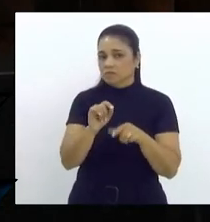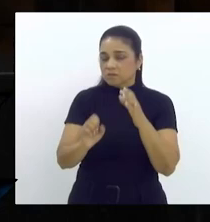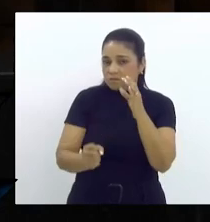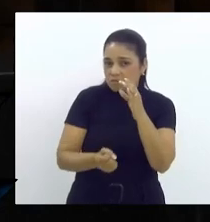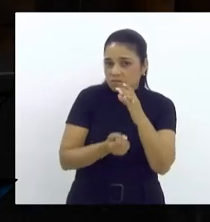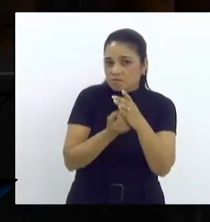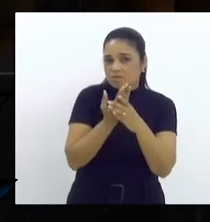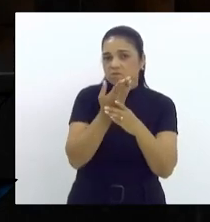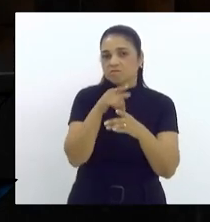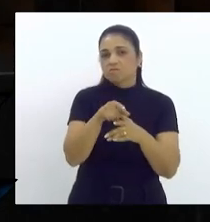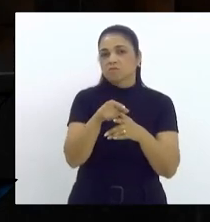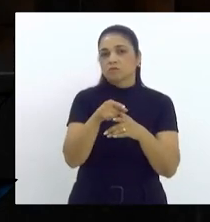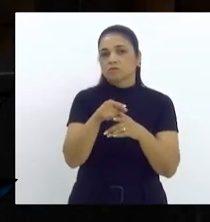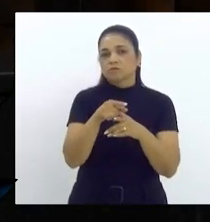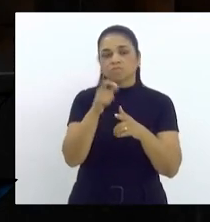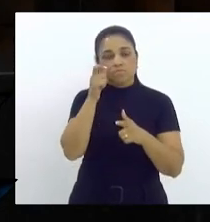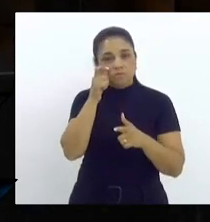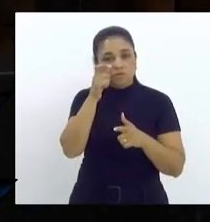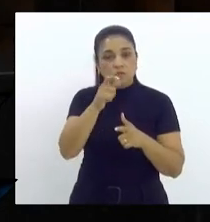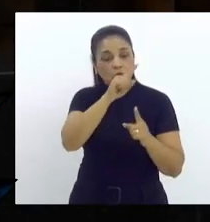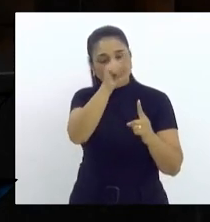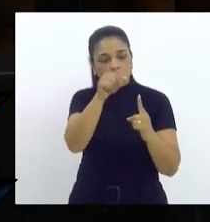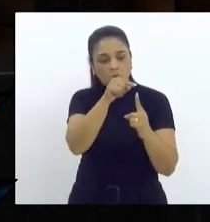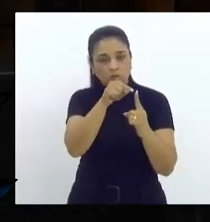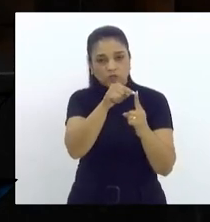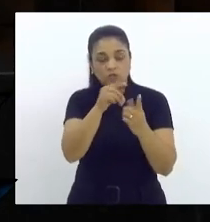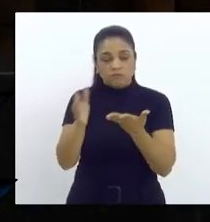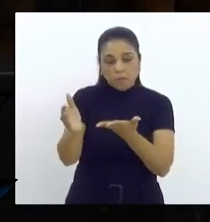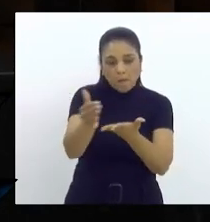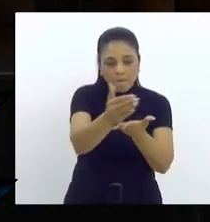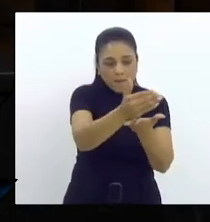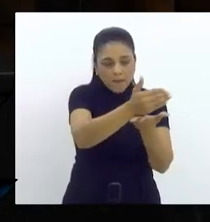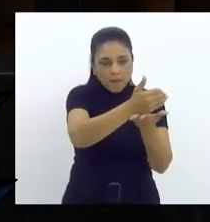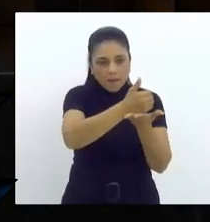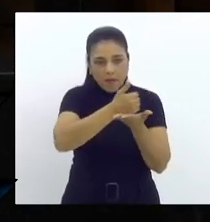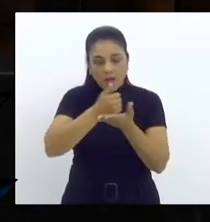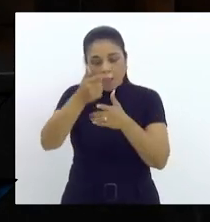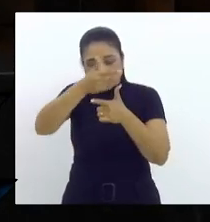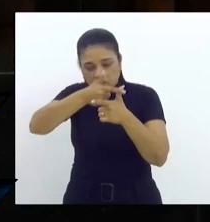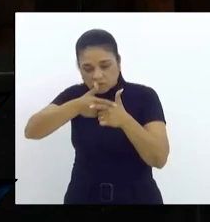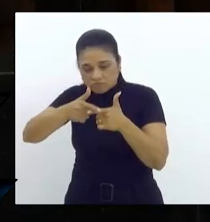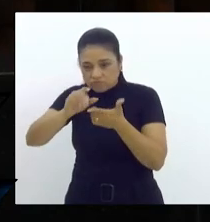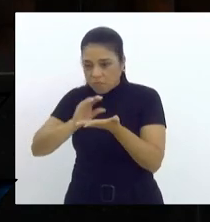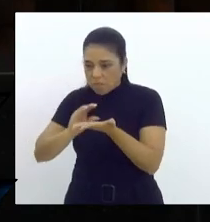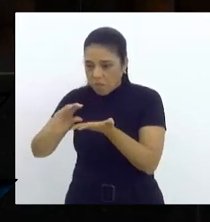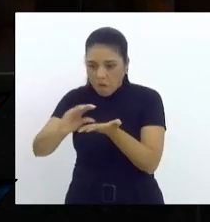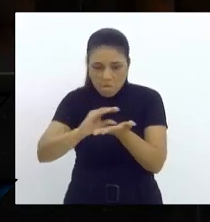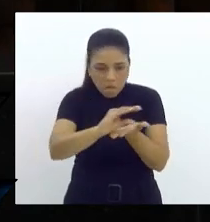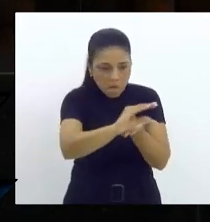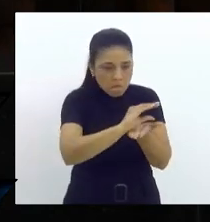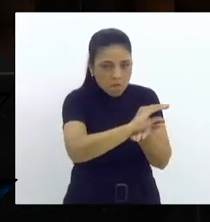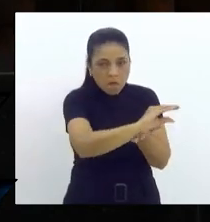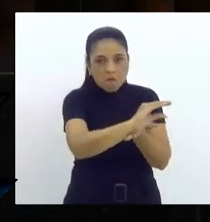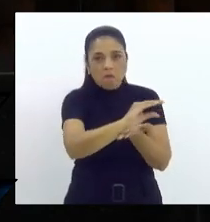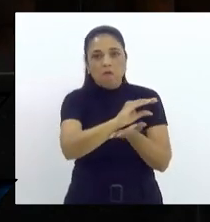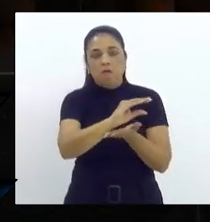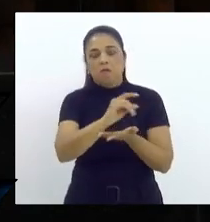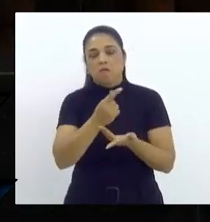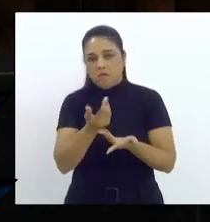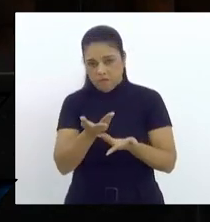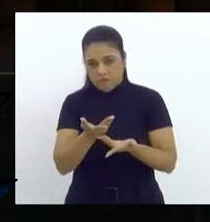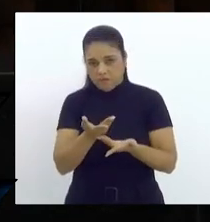criado com o intuito de fazer essa arrecadação e a distribuição da mesma entre os